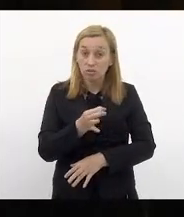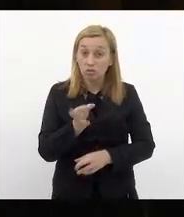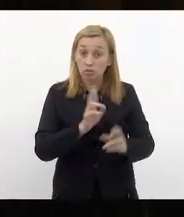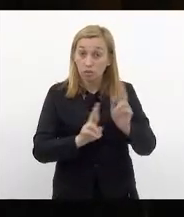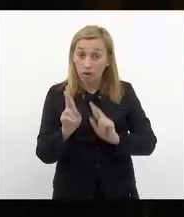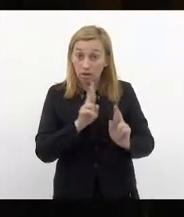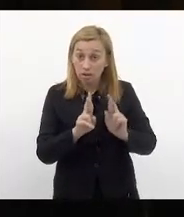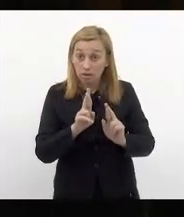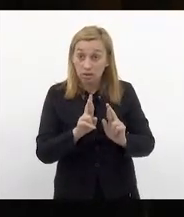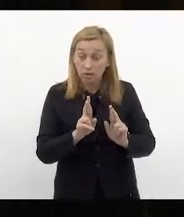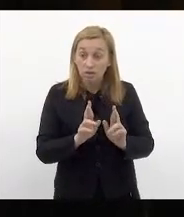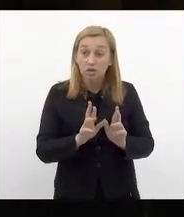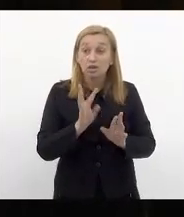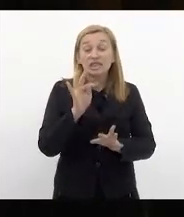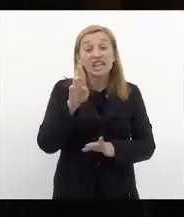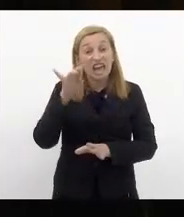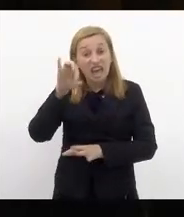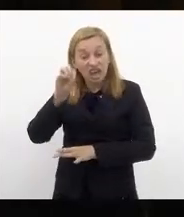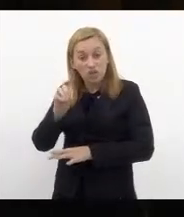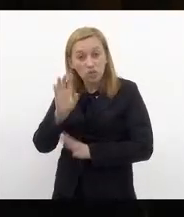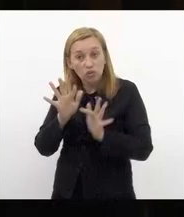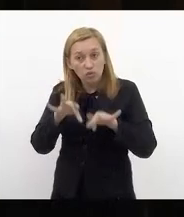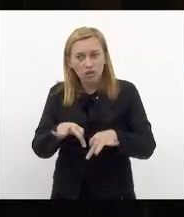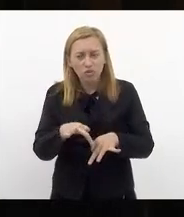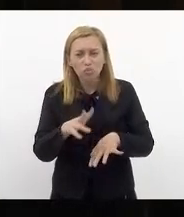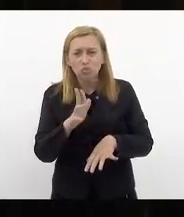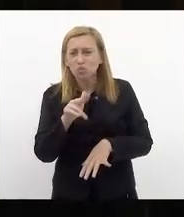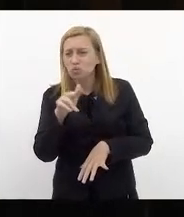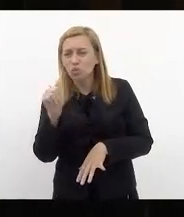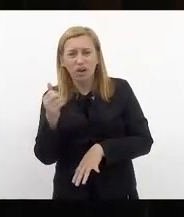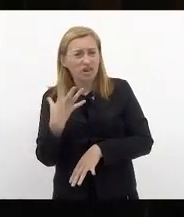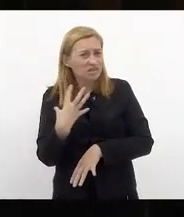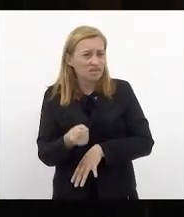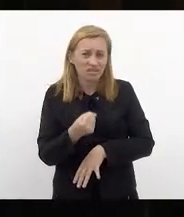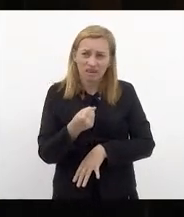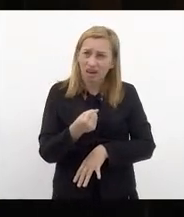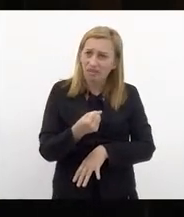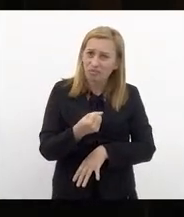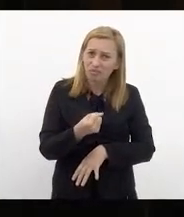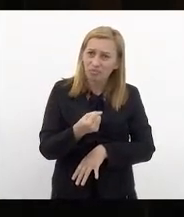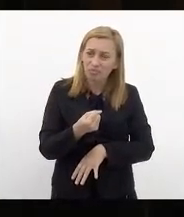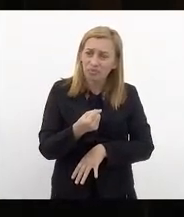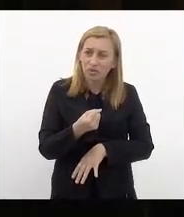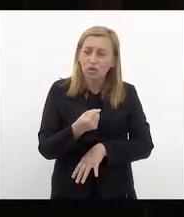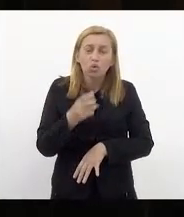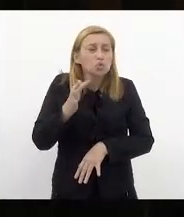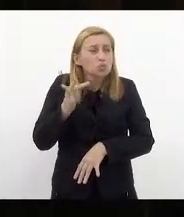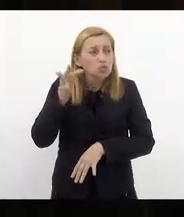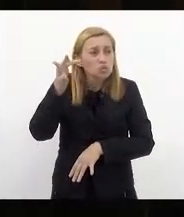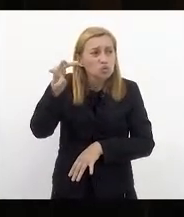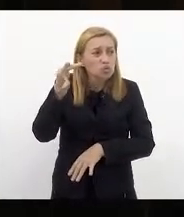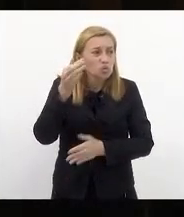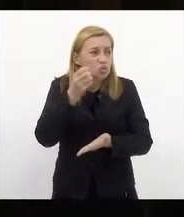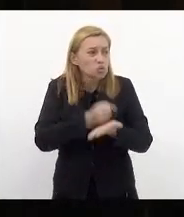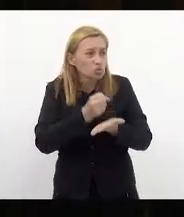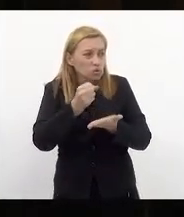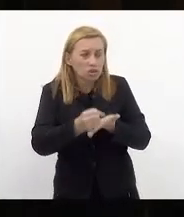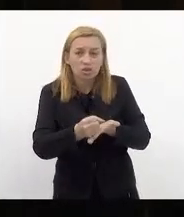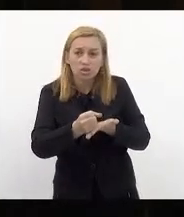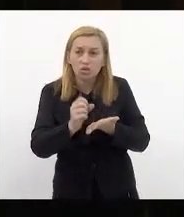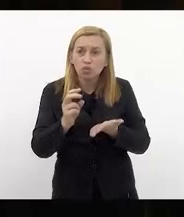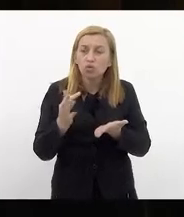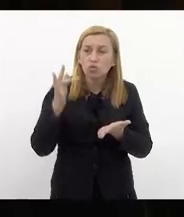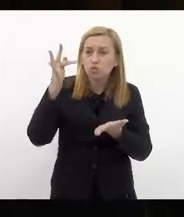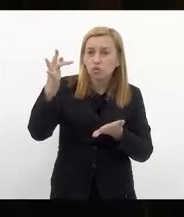relação ao fim dos triênios, jamais podemos aceitar que os futuros contratados, os